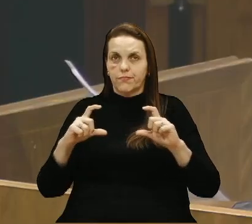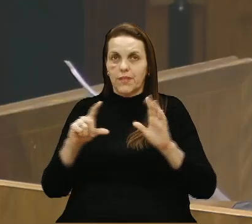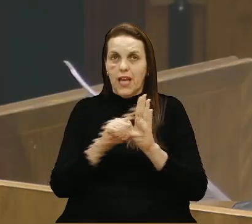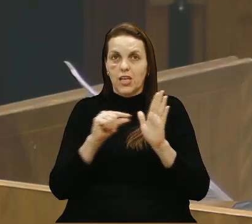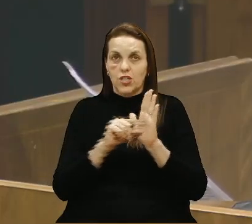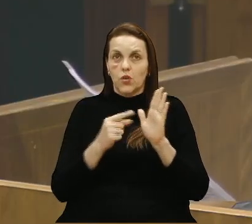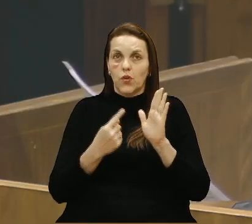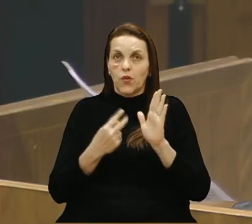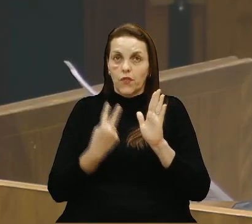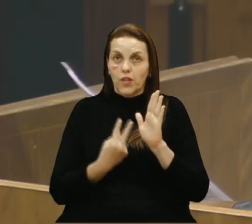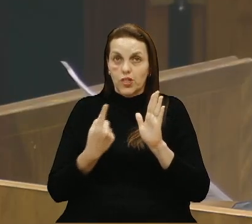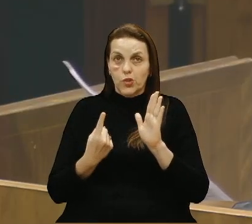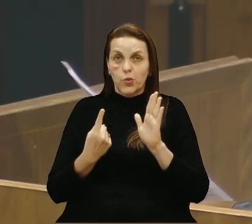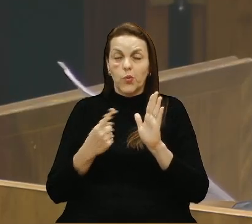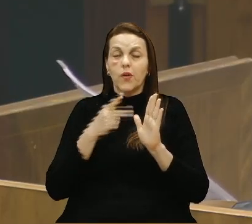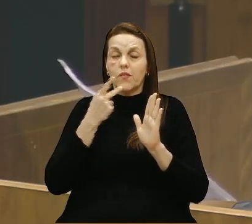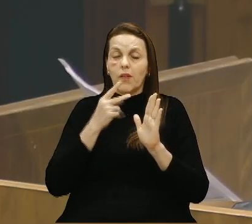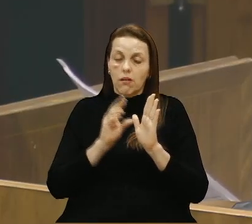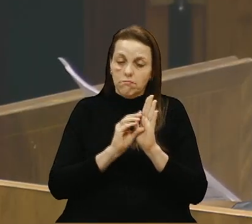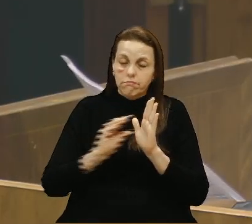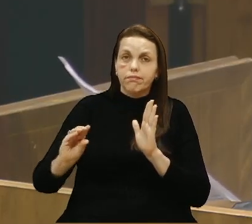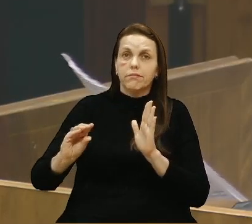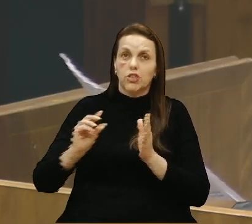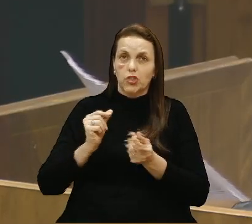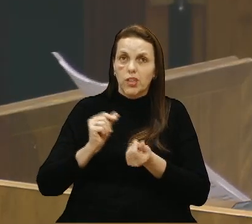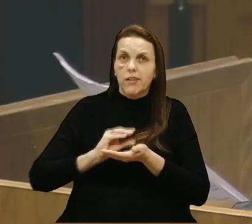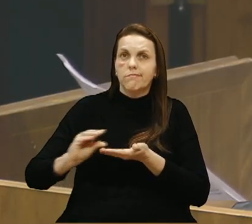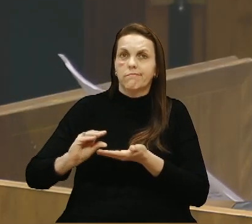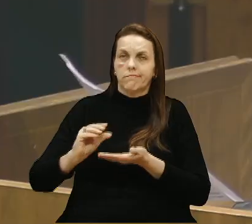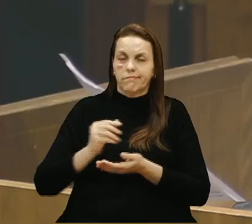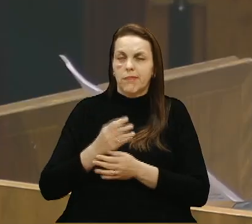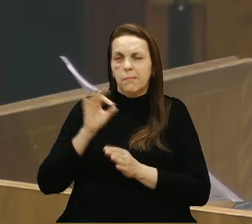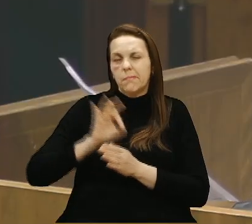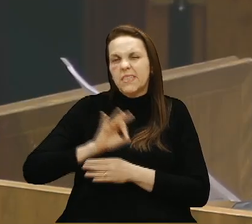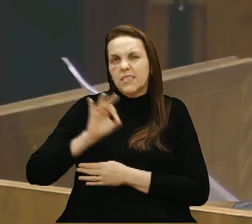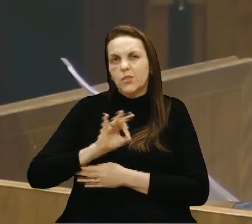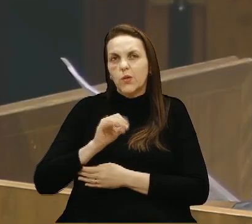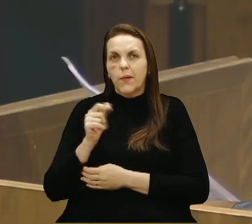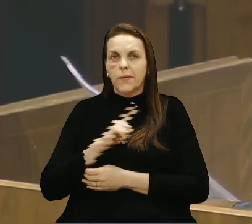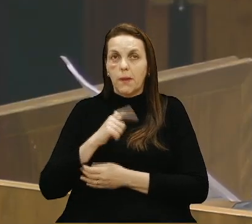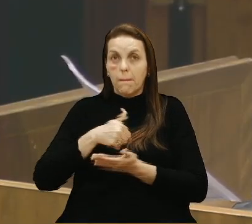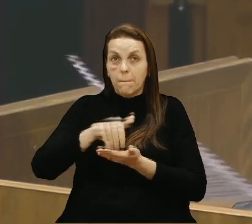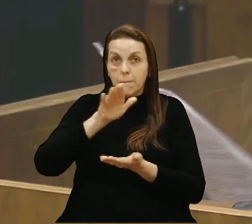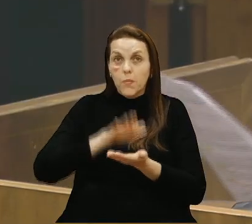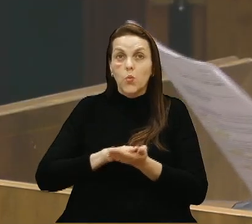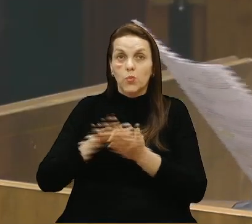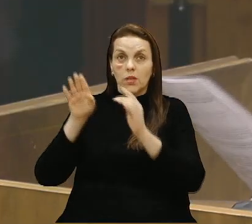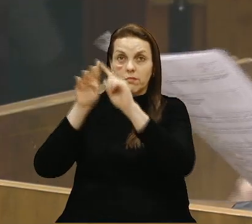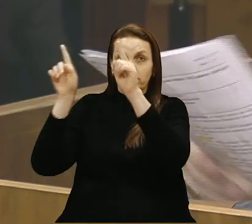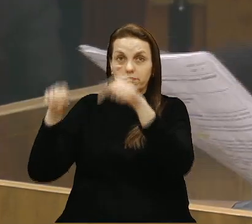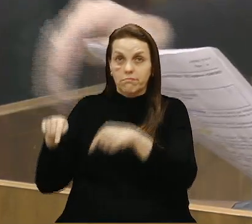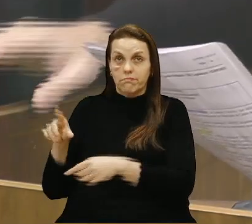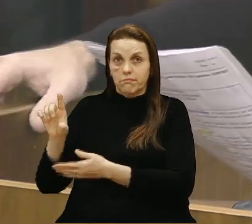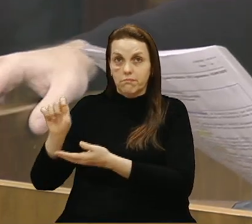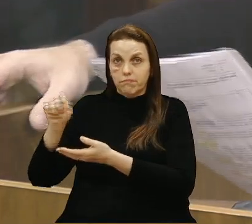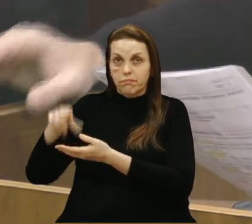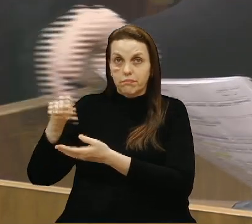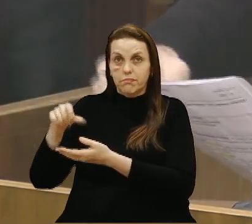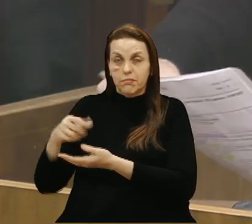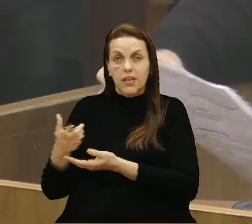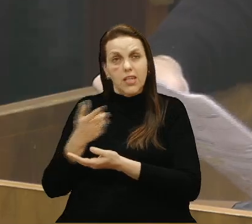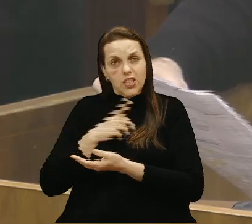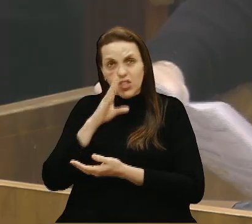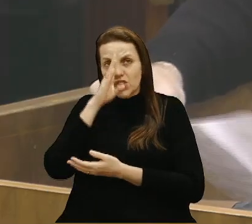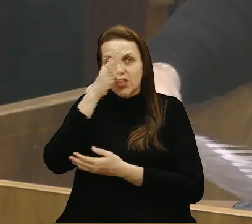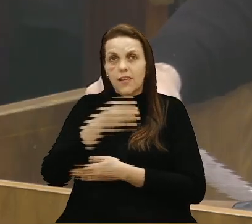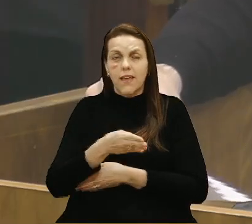onde ele fala para destinar uma boa parte ali, uma porcentagem, um percentual ali das multas de parquímetro para aqui direto